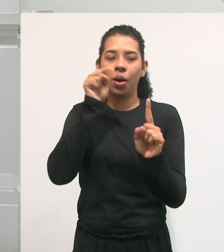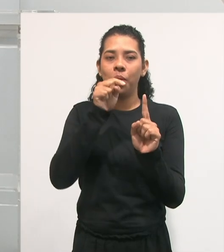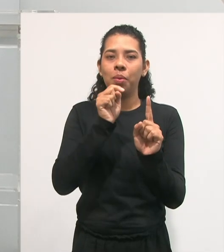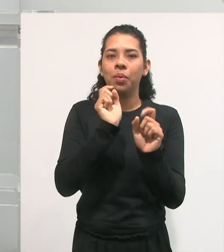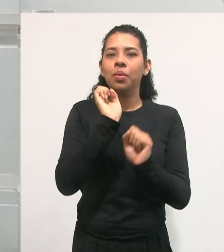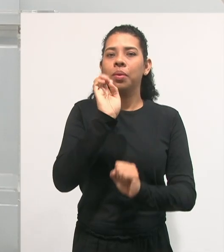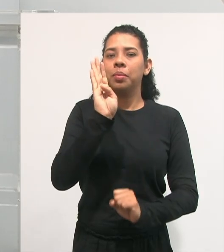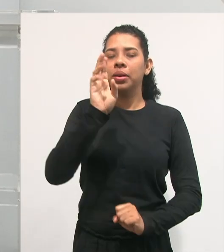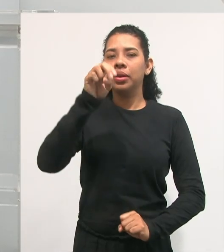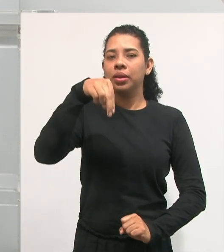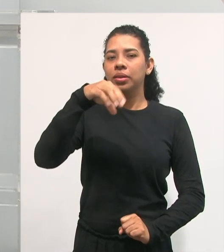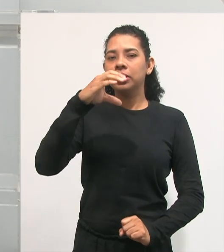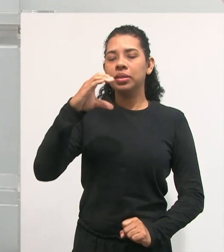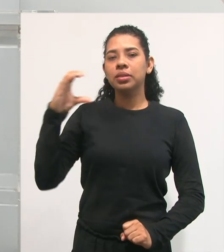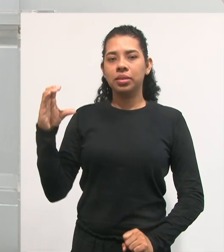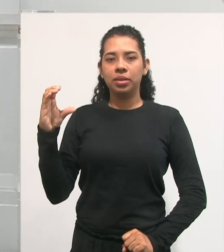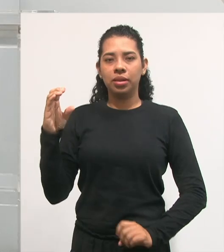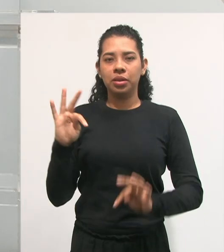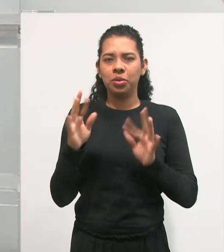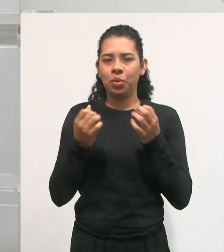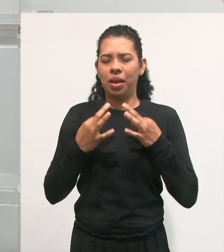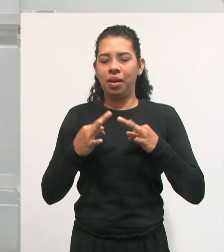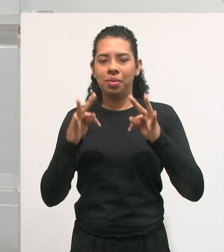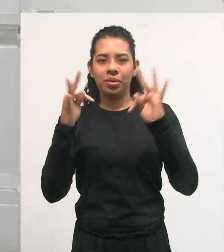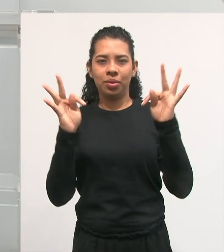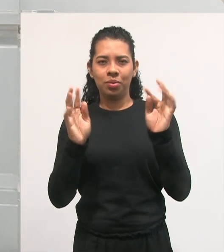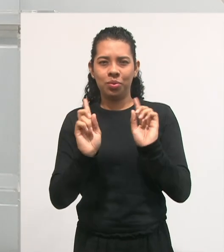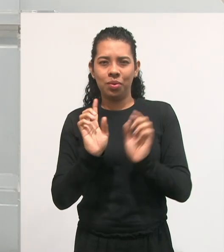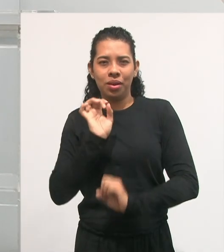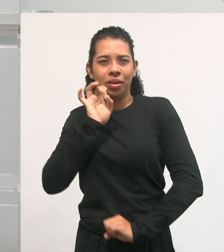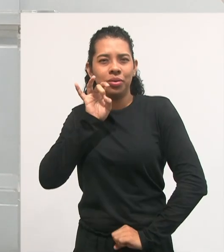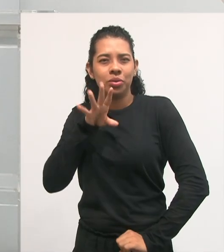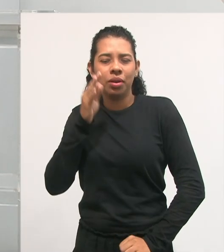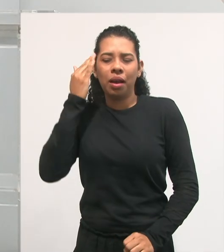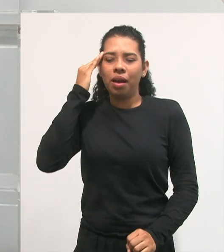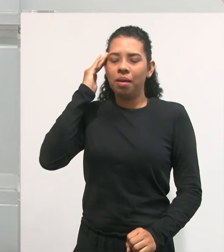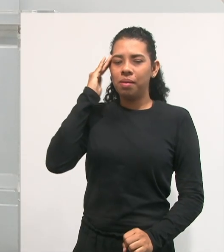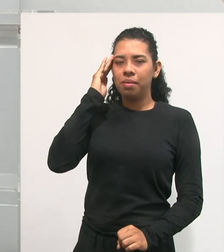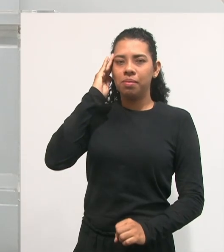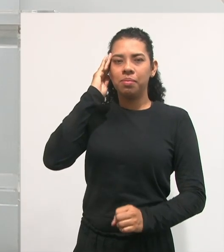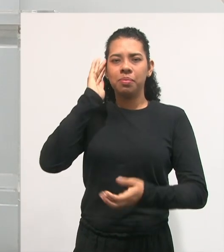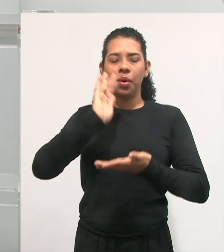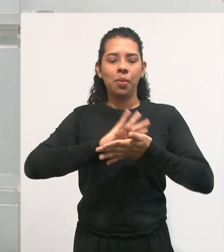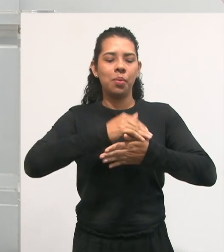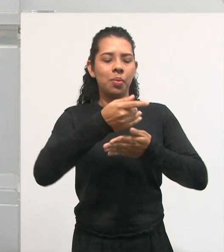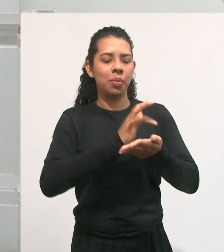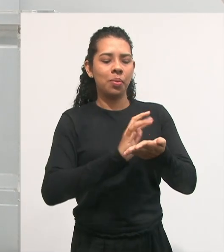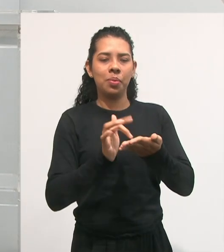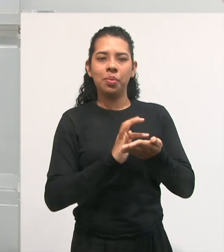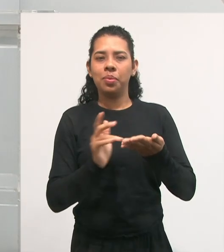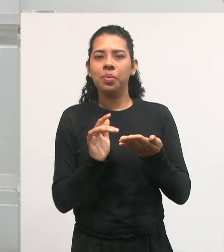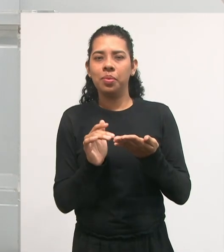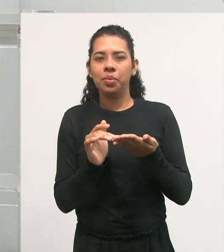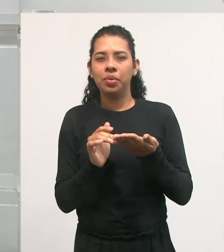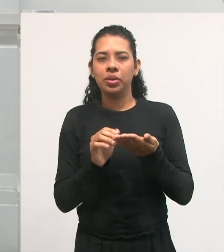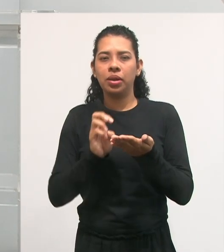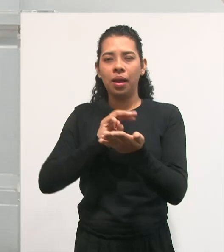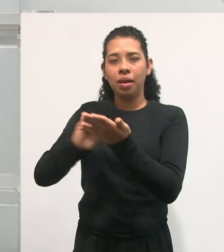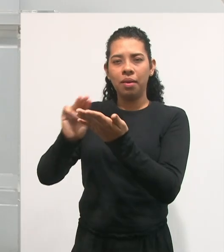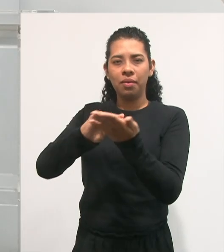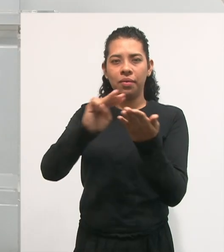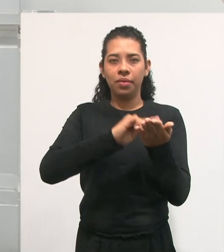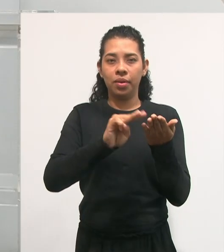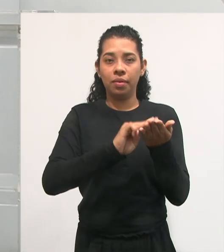é apenas que o aluno saiba como acessar um computador, imprimir alguma coisa, enviar um e-mail. Não, ele precisa